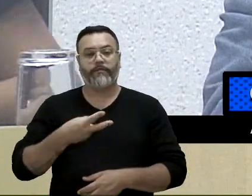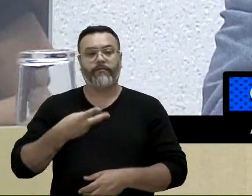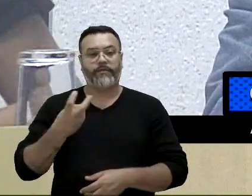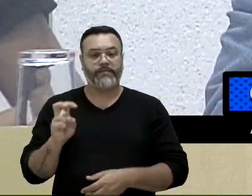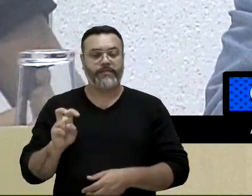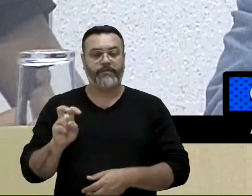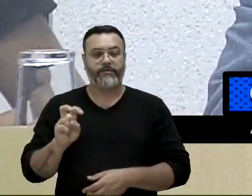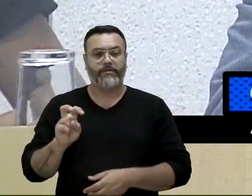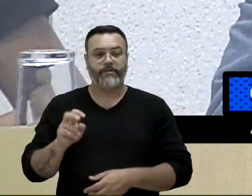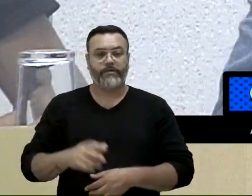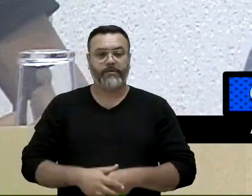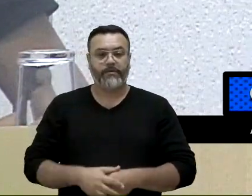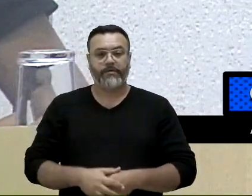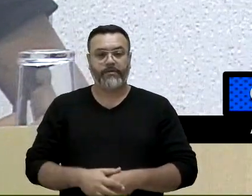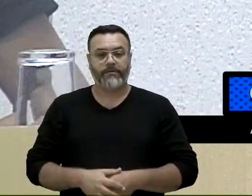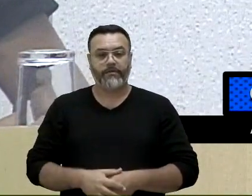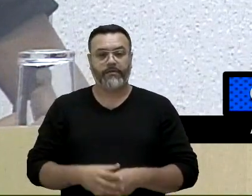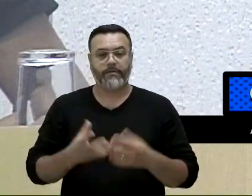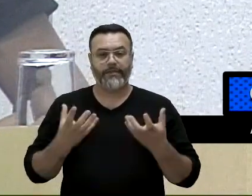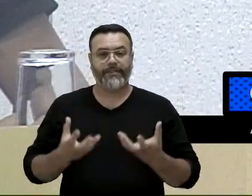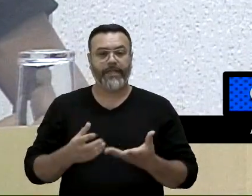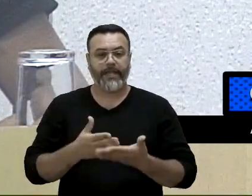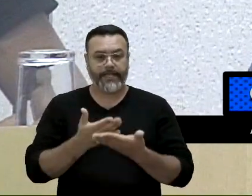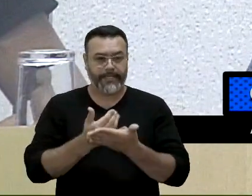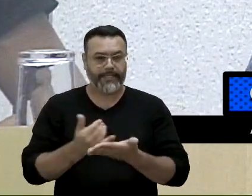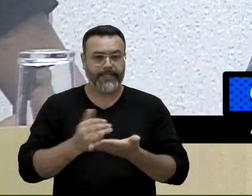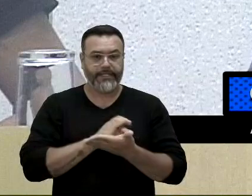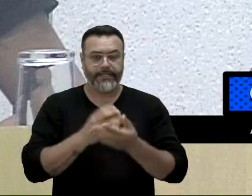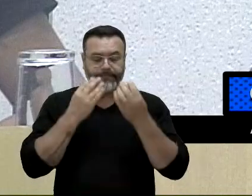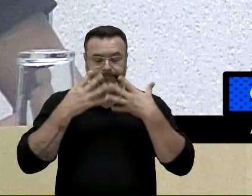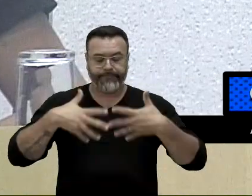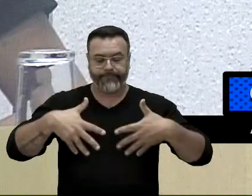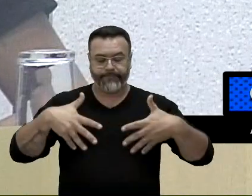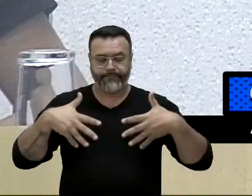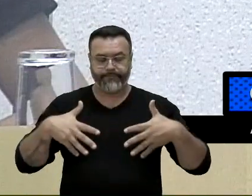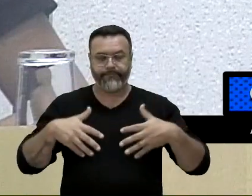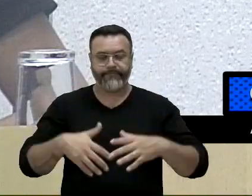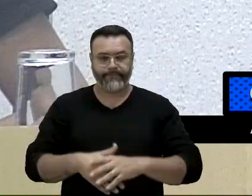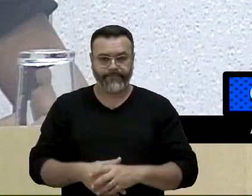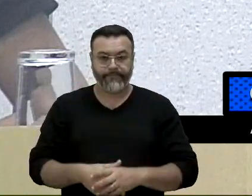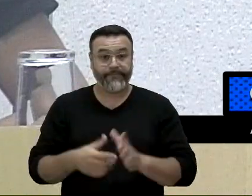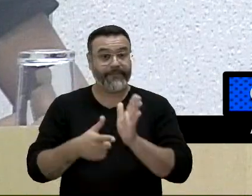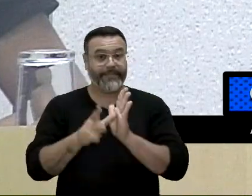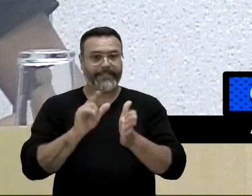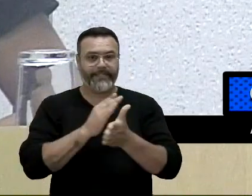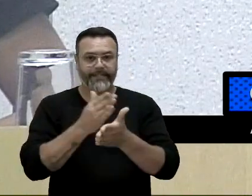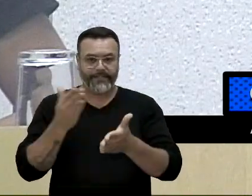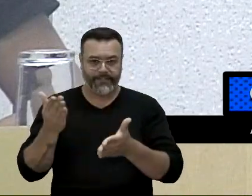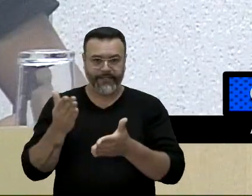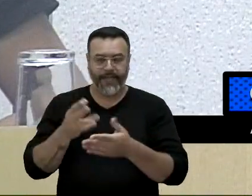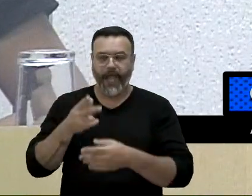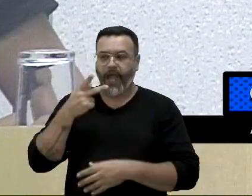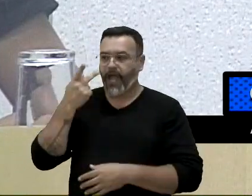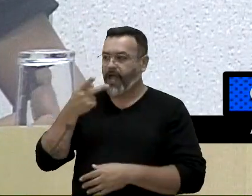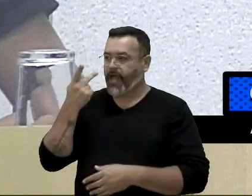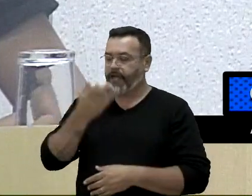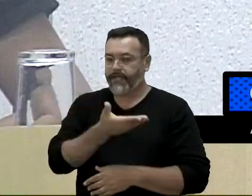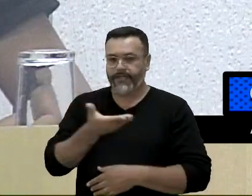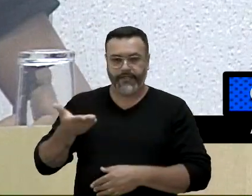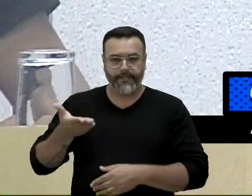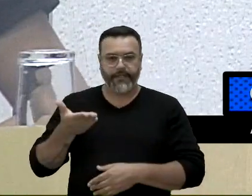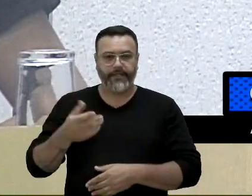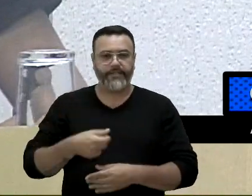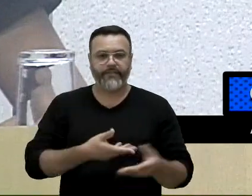12-3625-9525. Eu queria iniciar essa audiência, antes de passar a fala para os